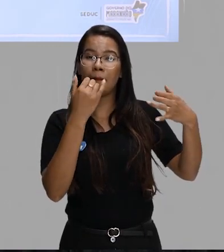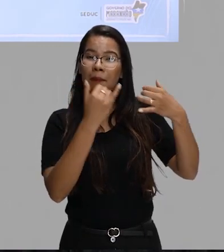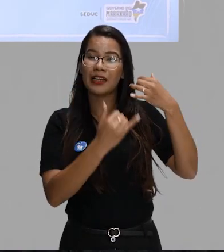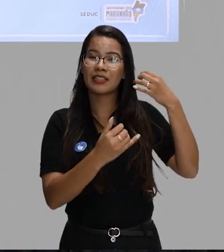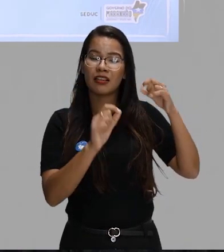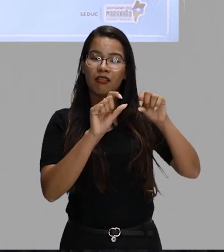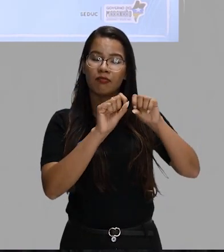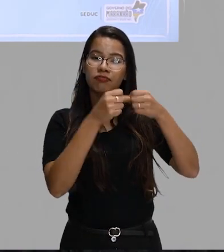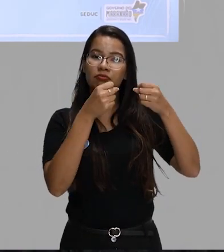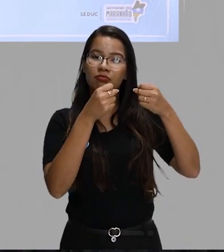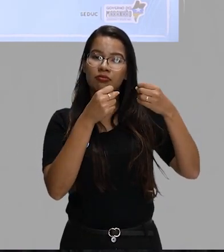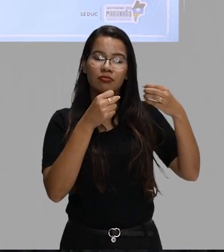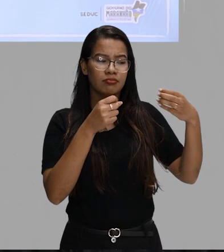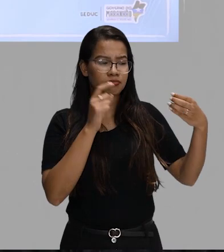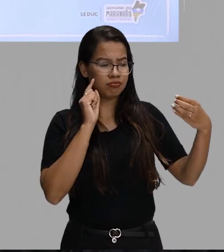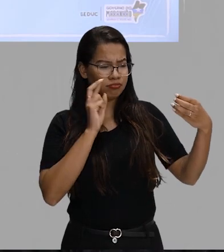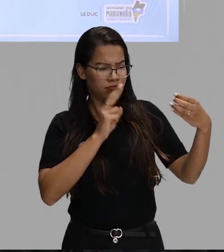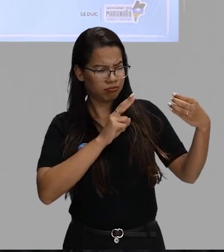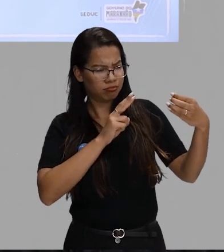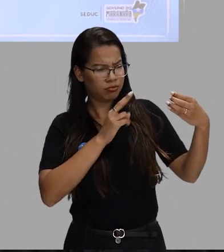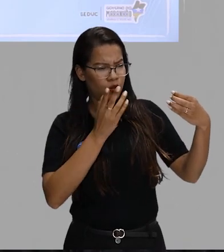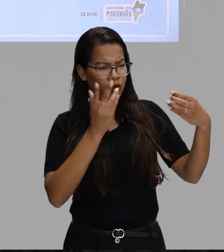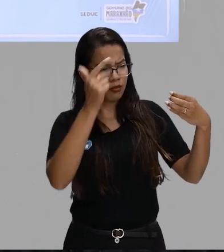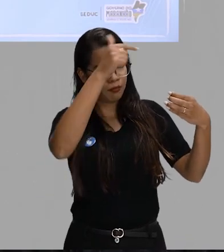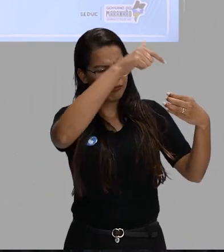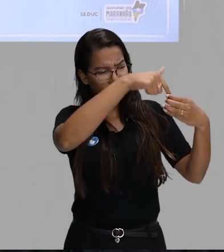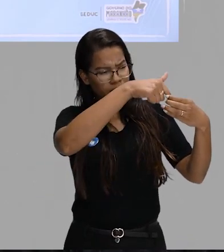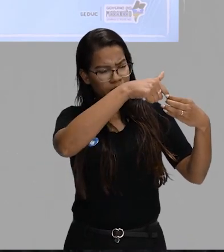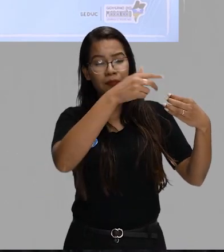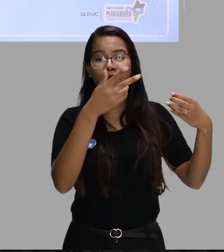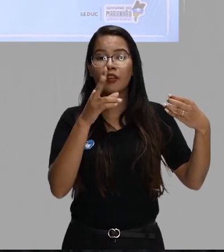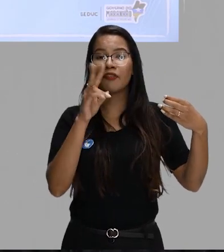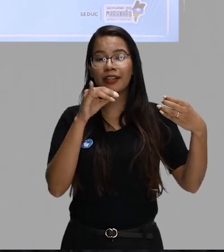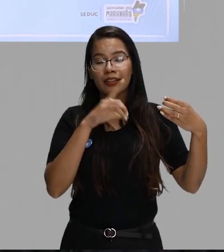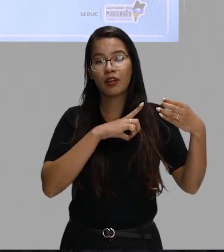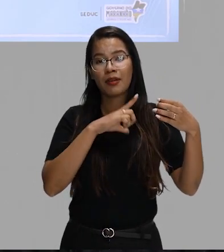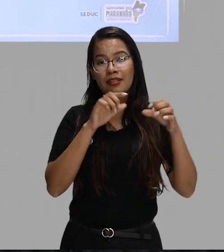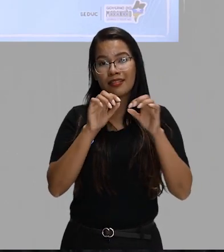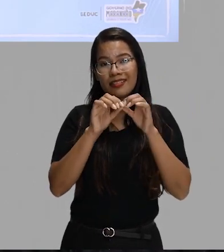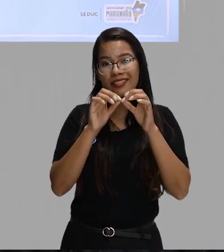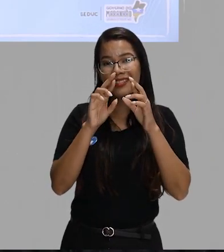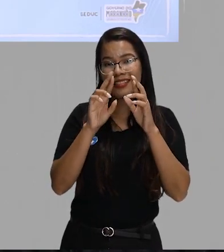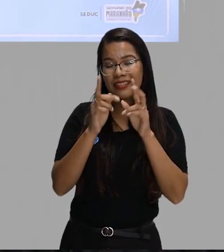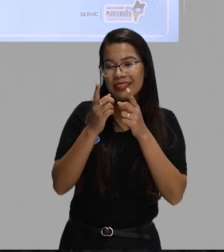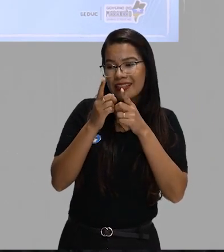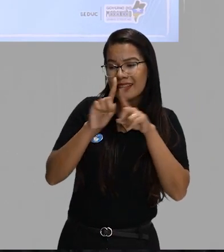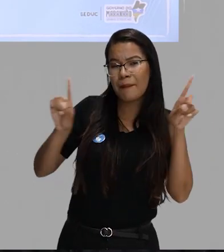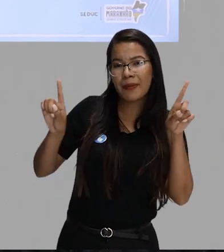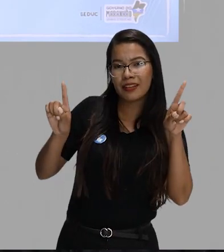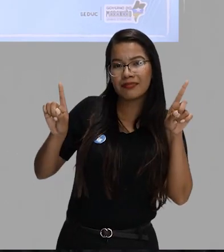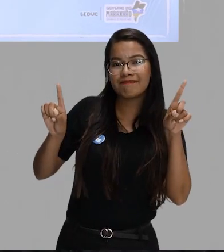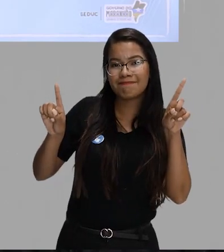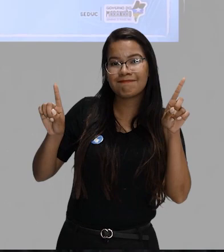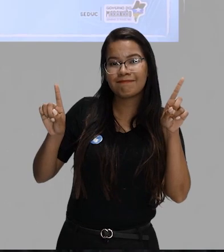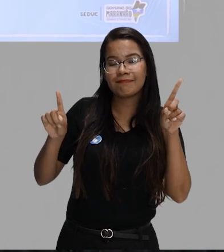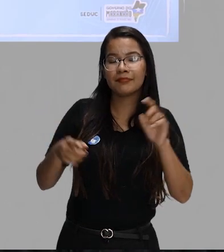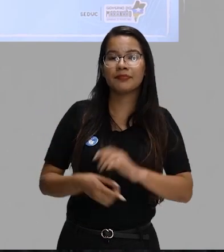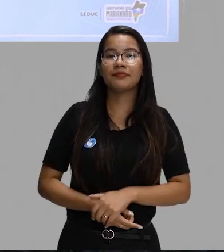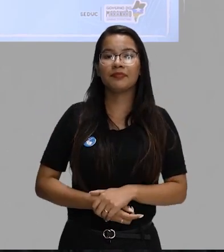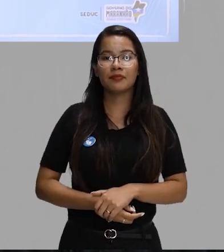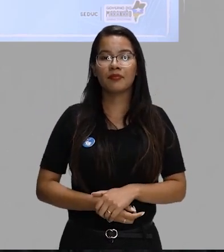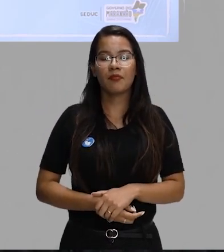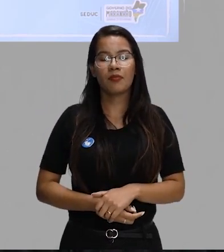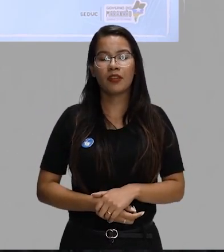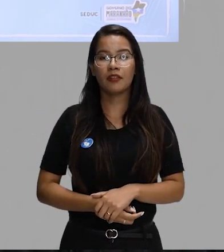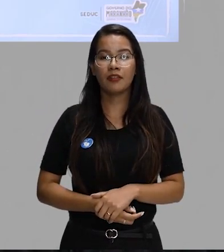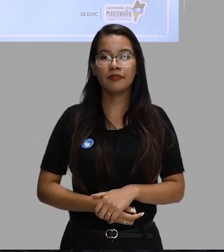quebrou, né, quando entrou ali na água. Então vai ter uma separação não é, do